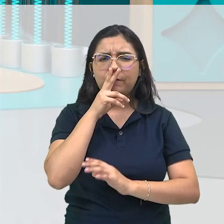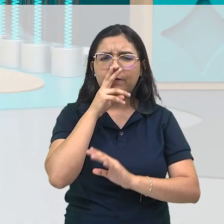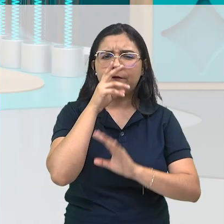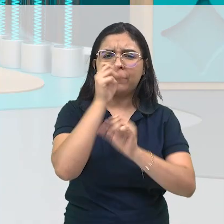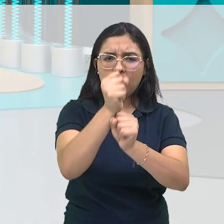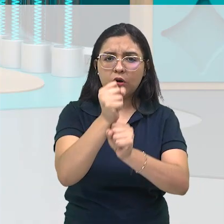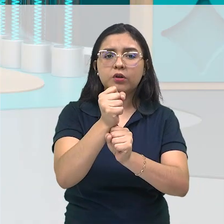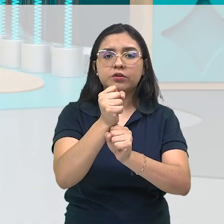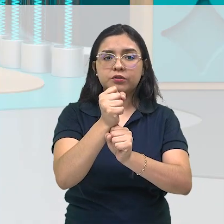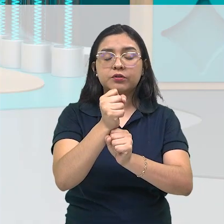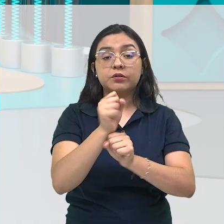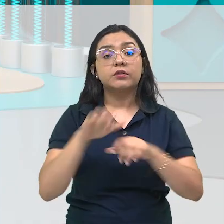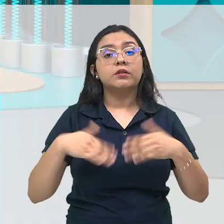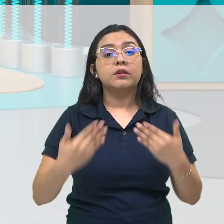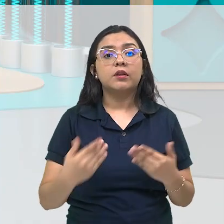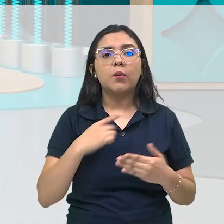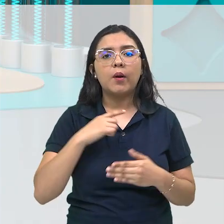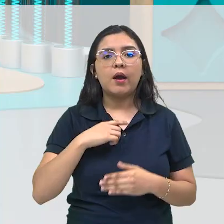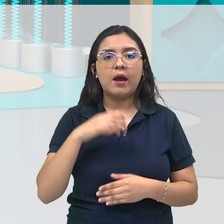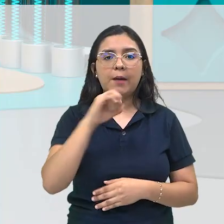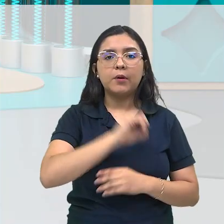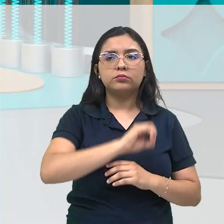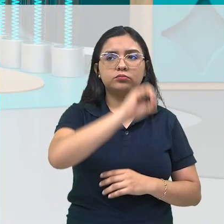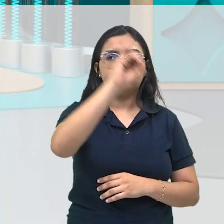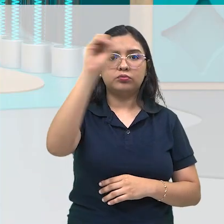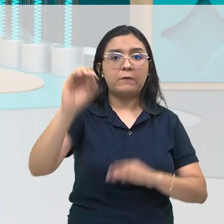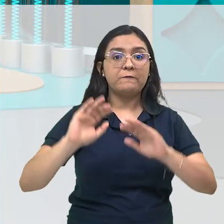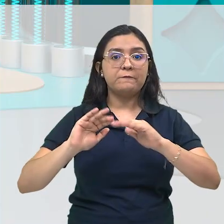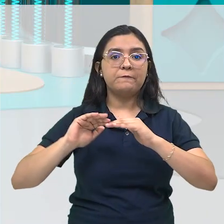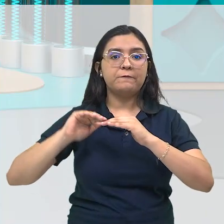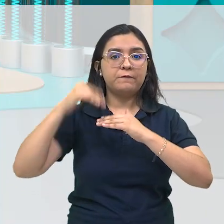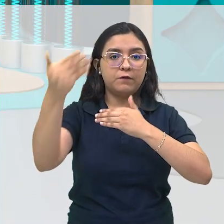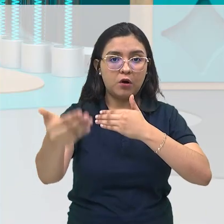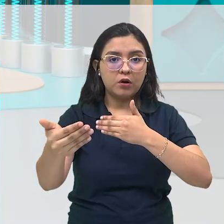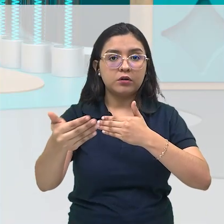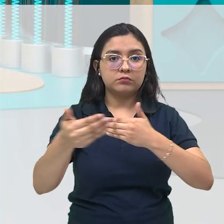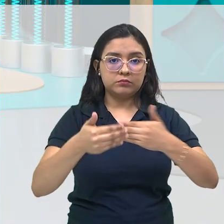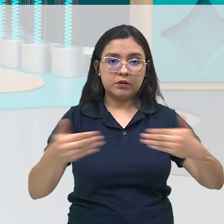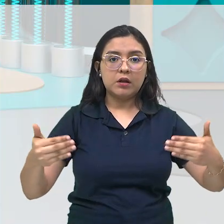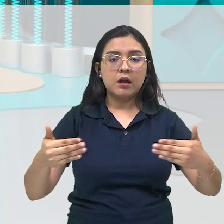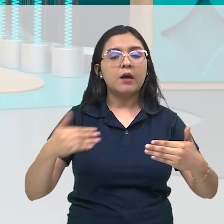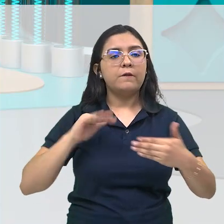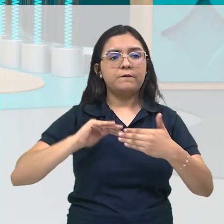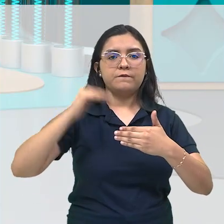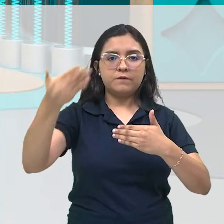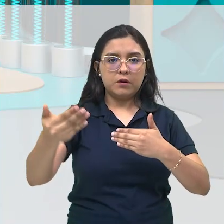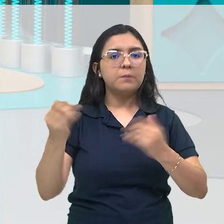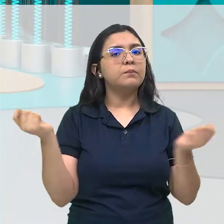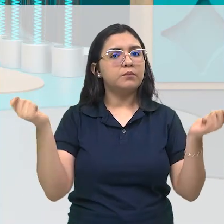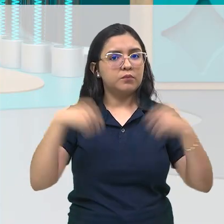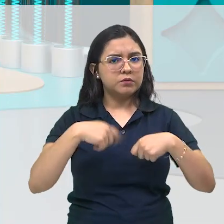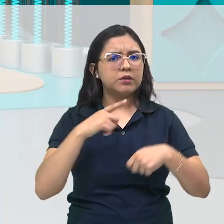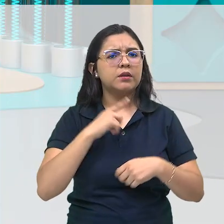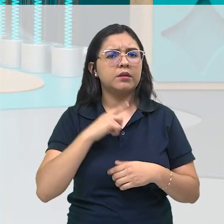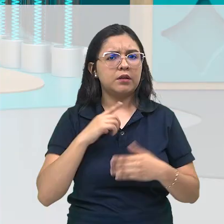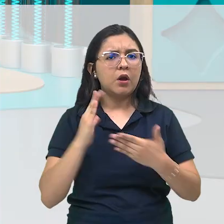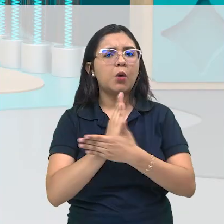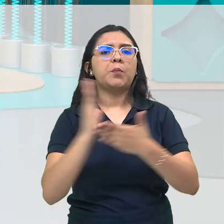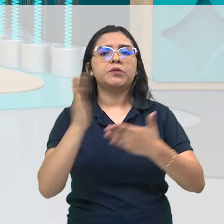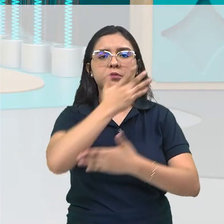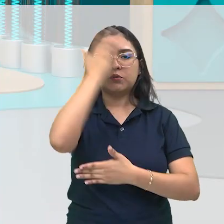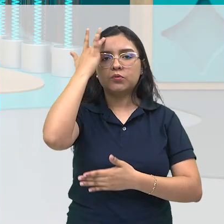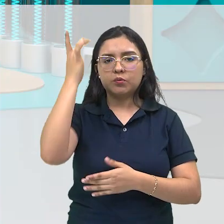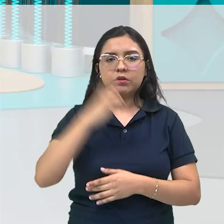certo, paf! E aí essa bola saiu do estádio, e isso é possível, viu, gente? Tem gente que conseguiu esse